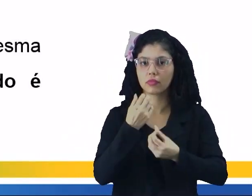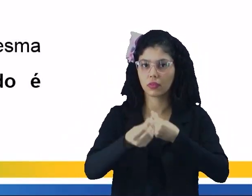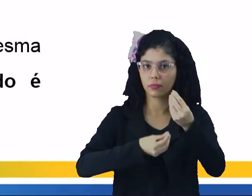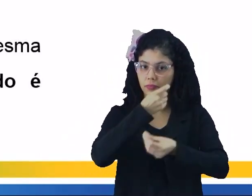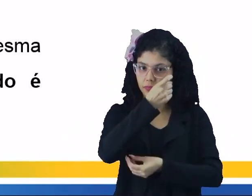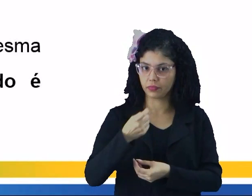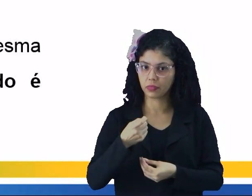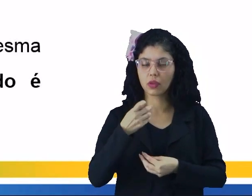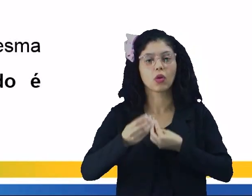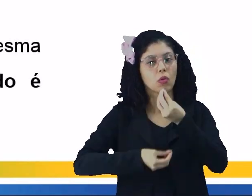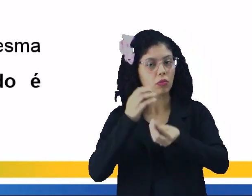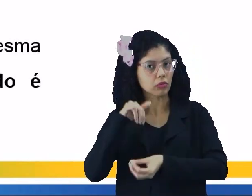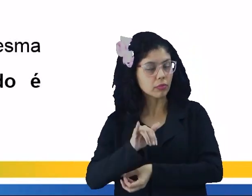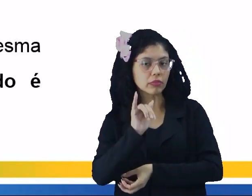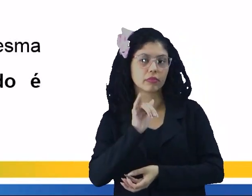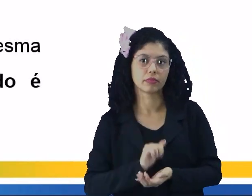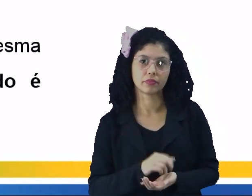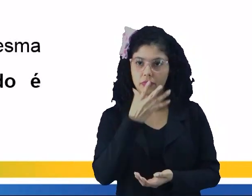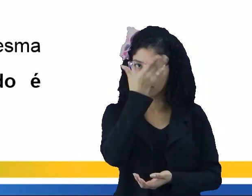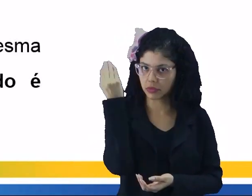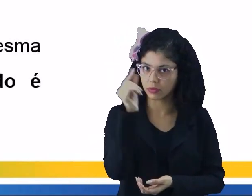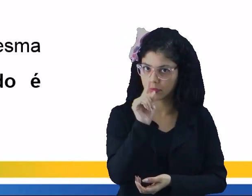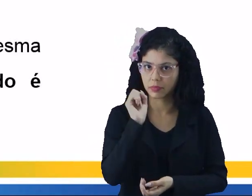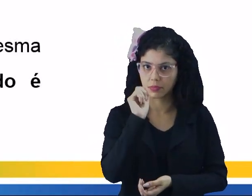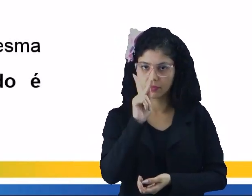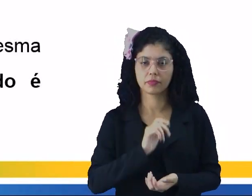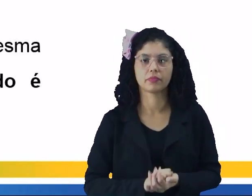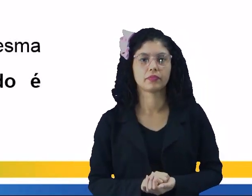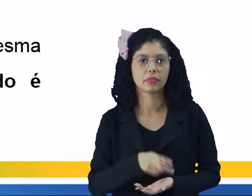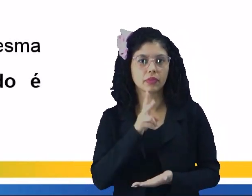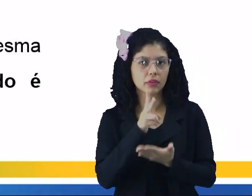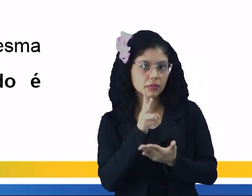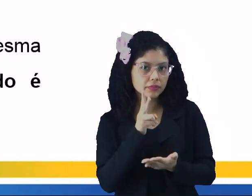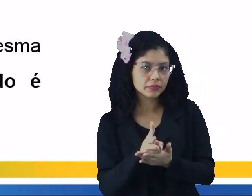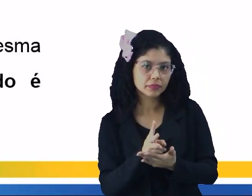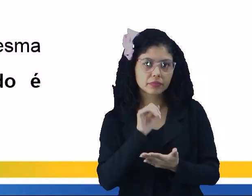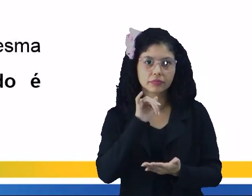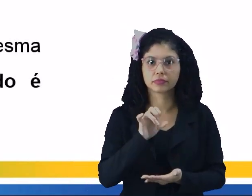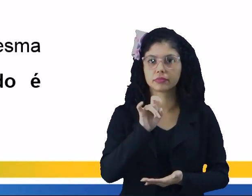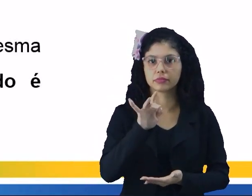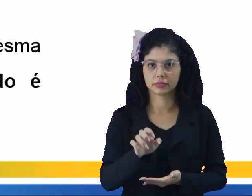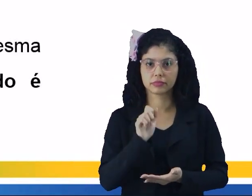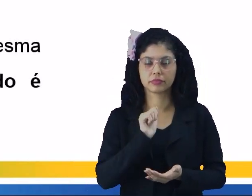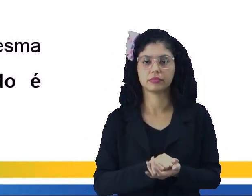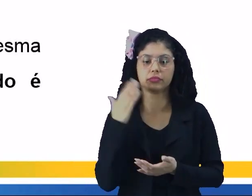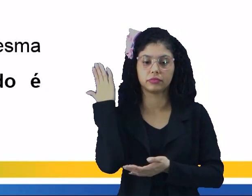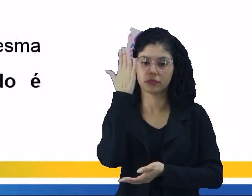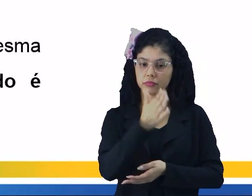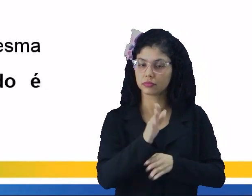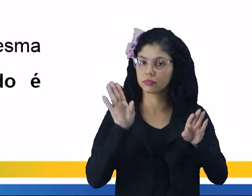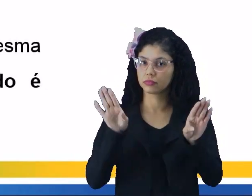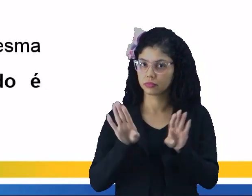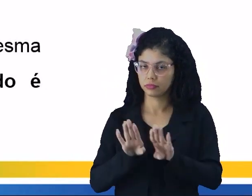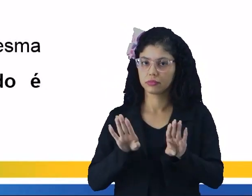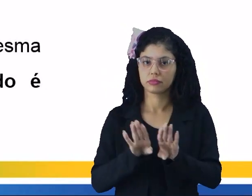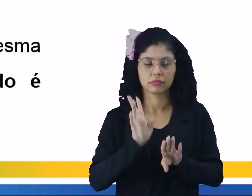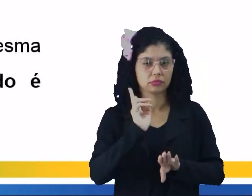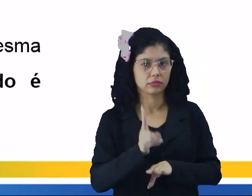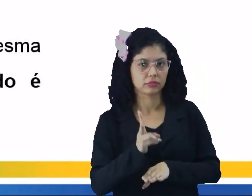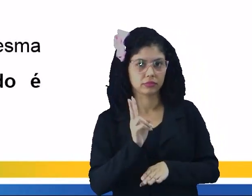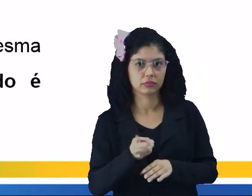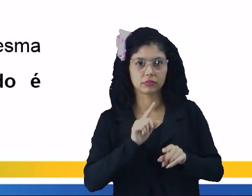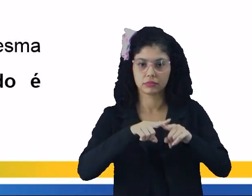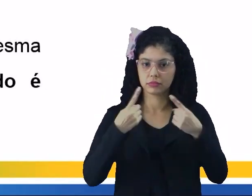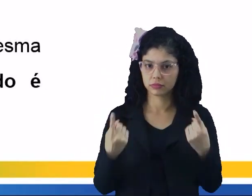eixo X como no eixo Y. Não esqueçam, tá? Mesma intensidade, direção também vai ser a